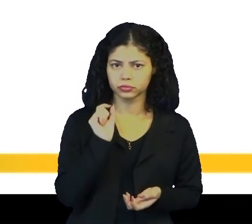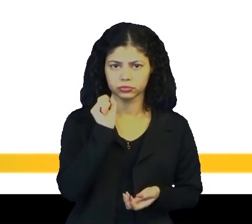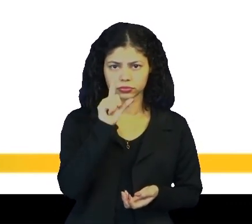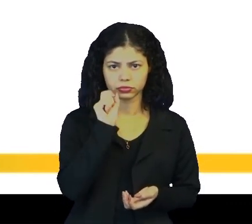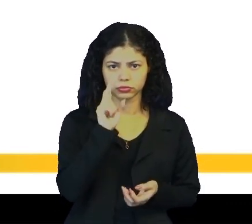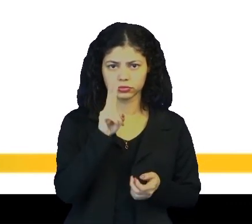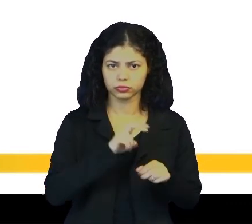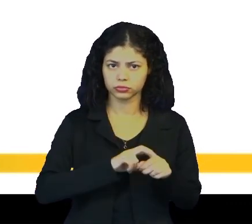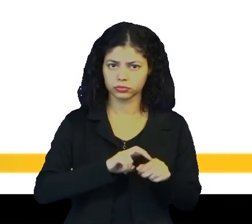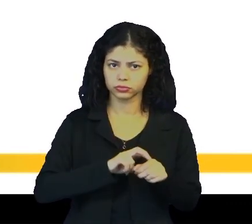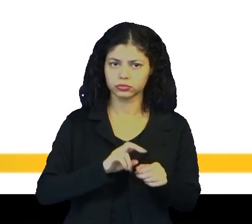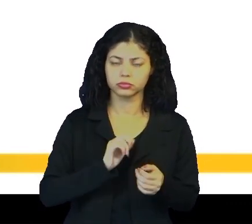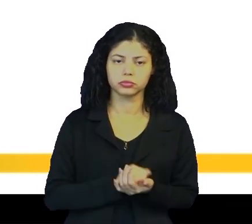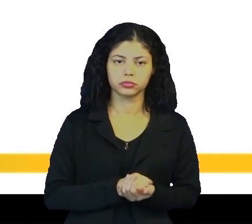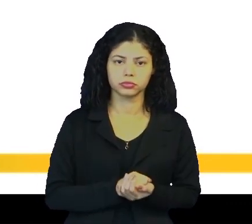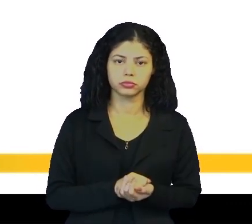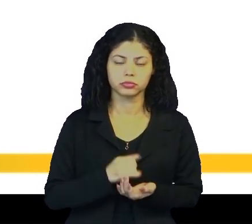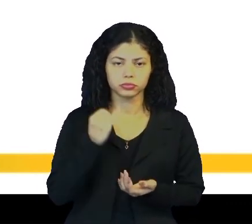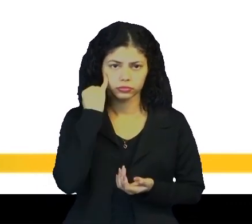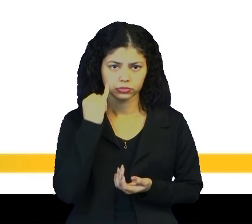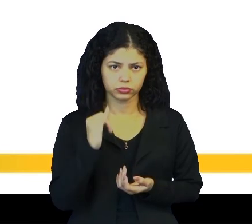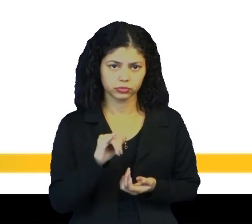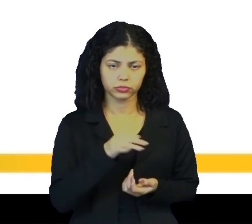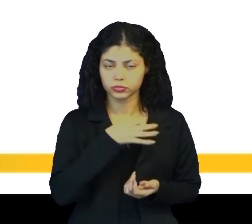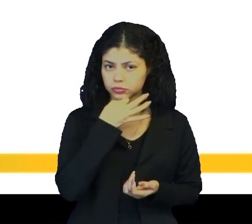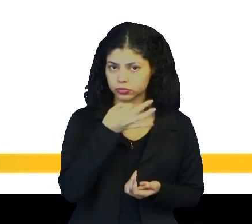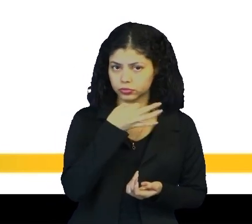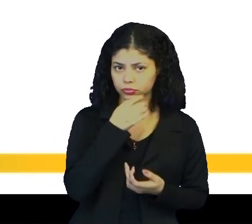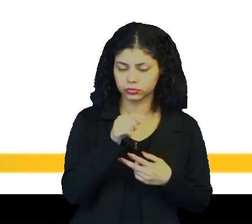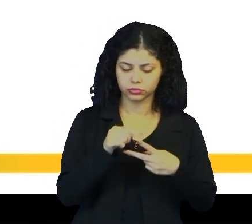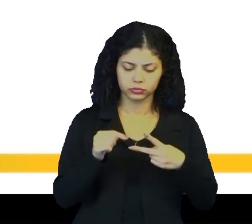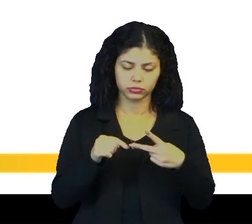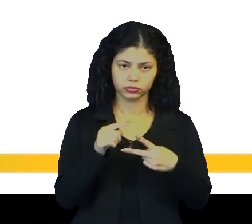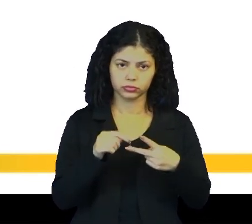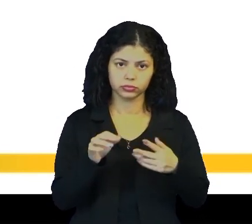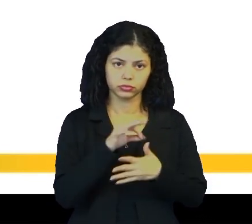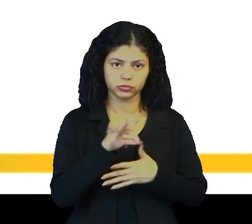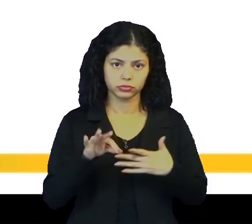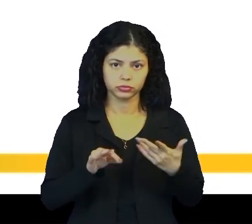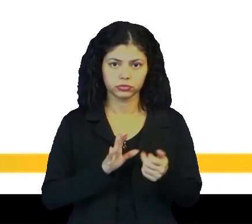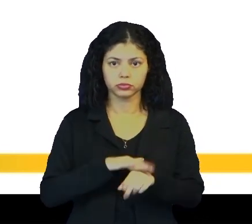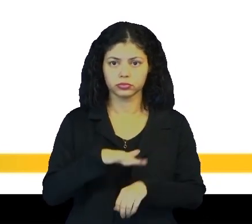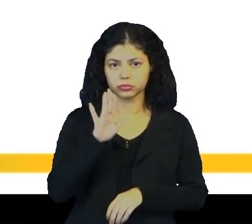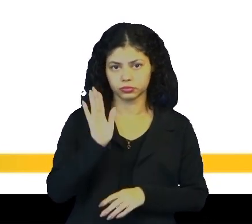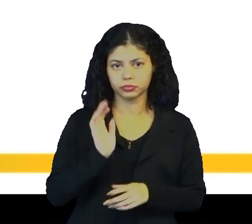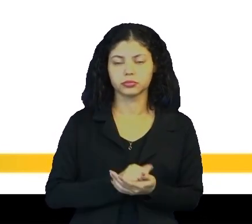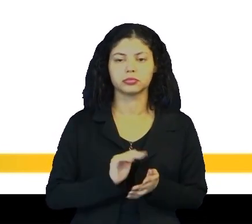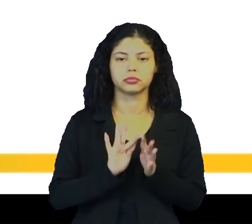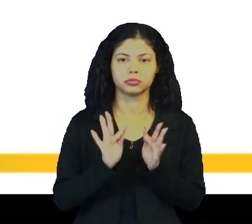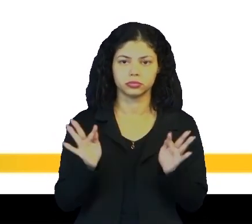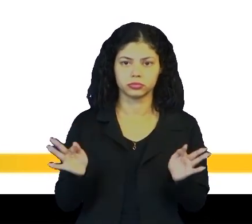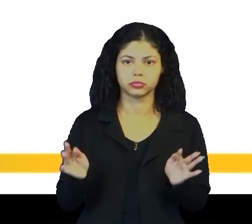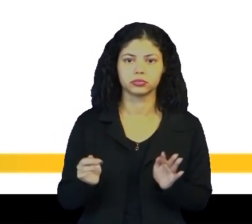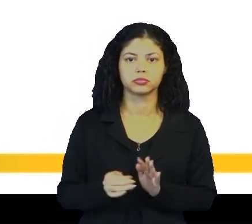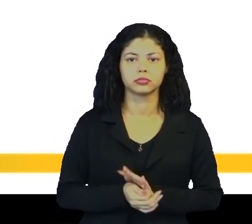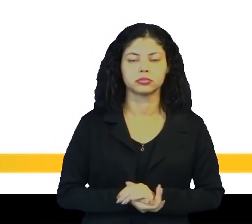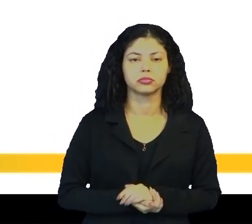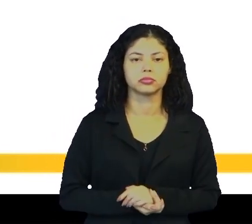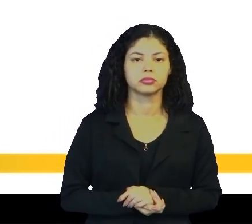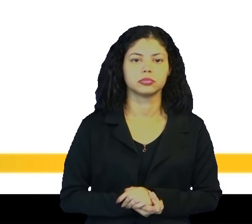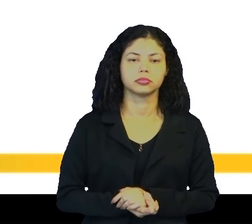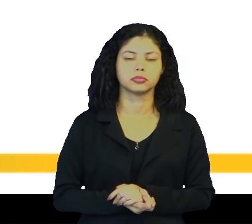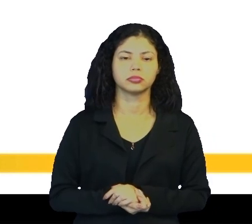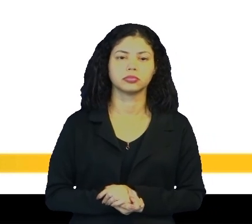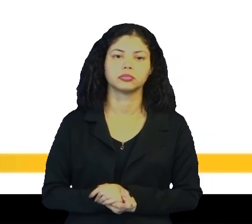ou verde? Que dá, né, a ideia aí de opção entre dois elementos ou mais, ok? Em uma frase.